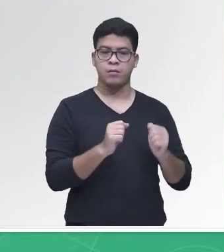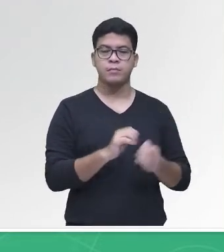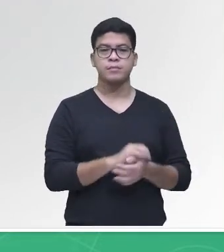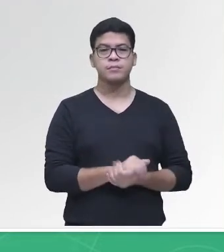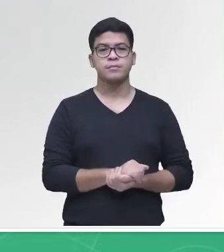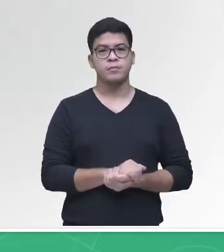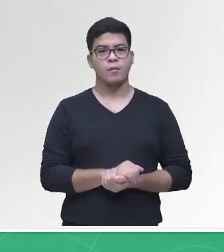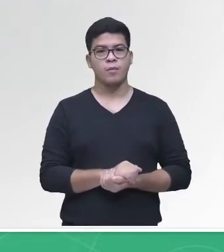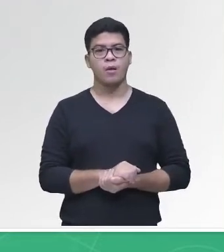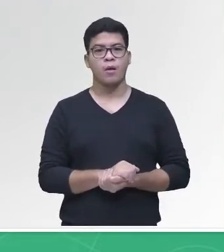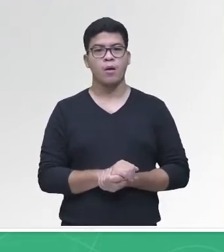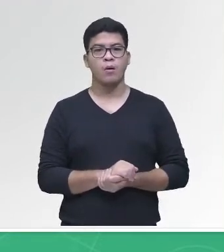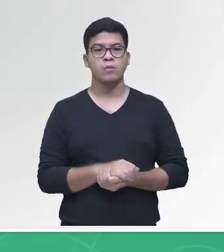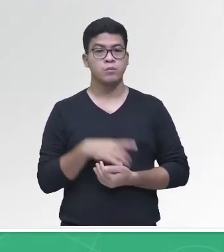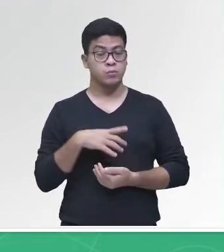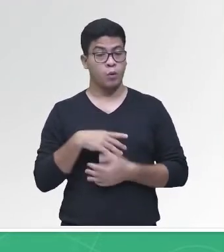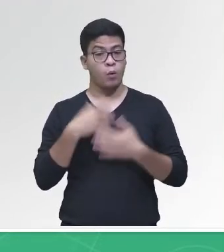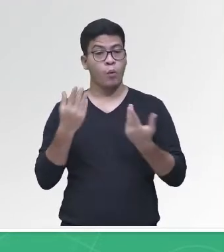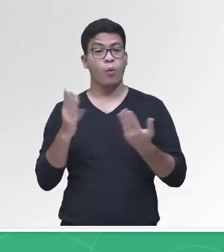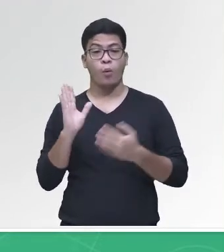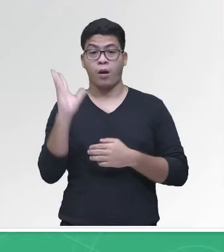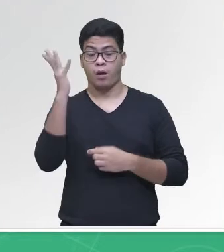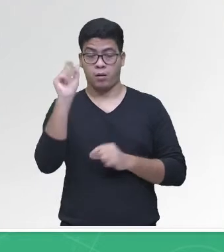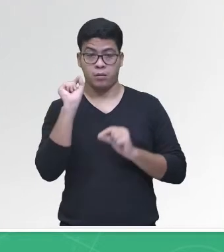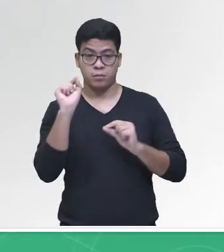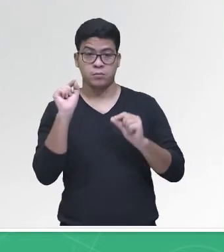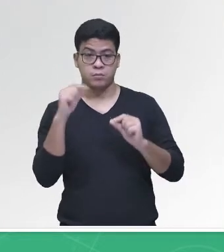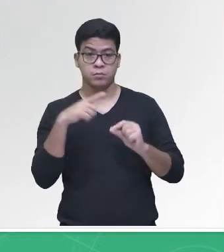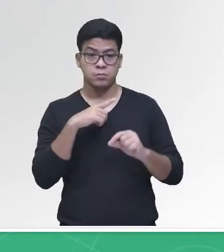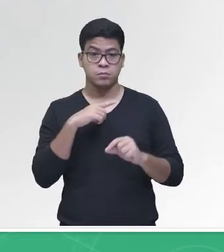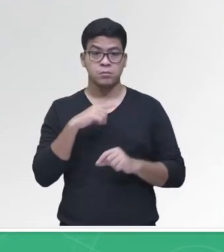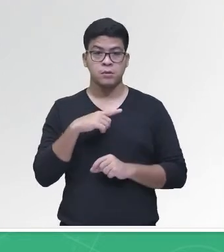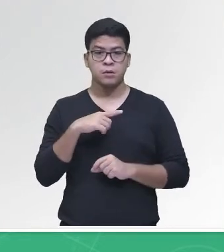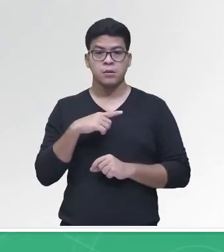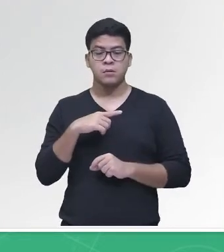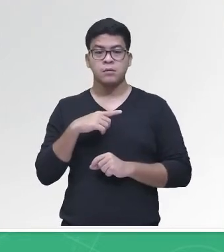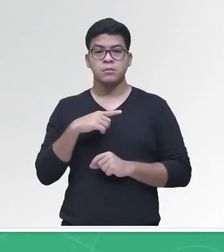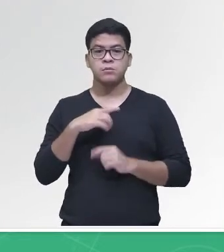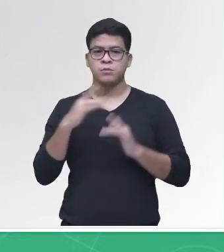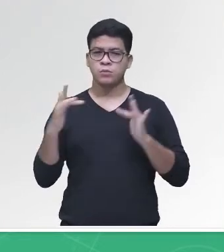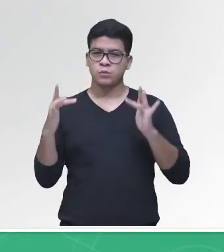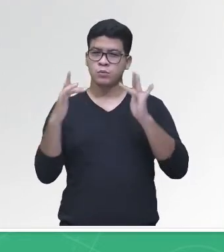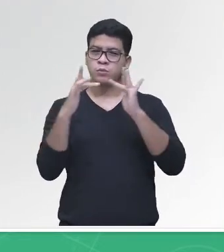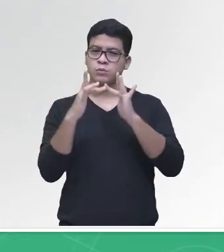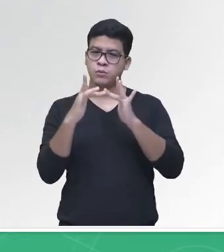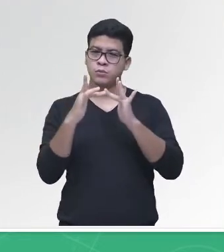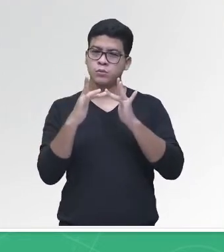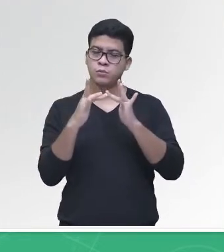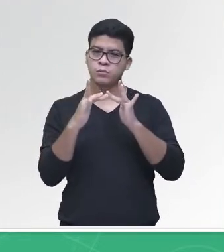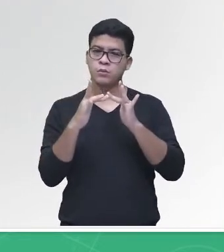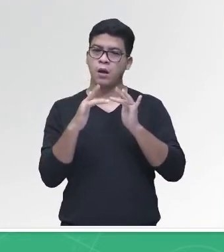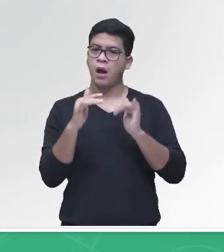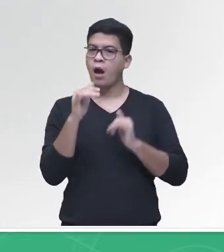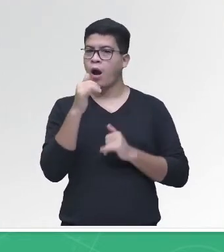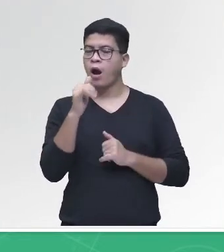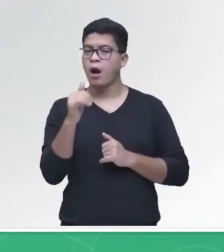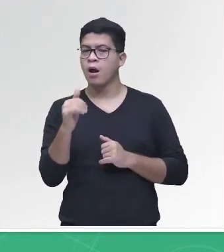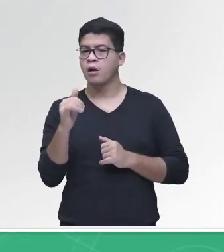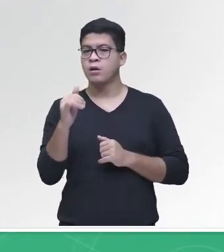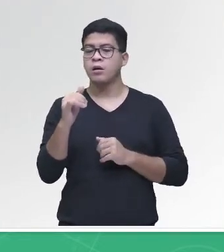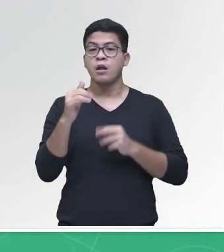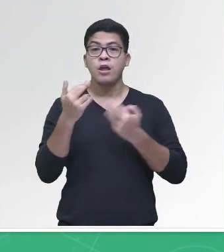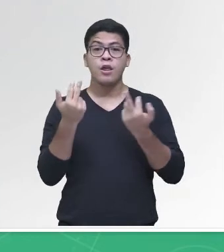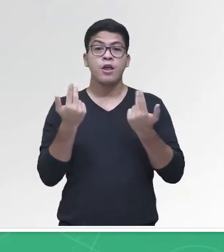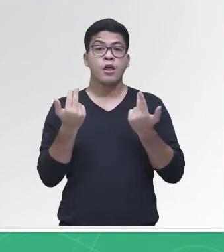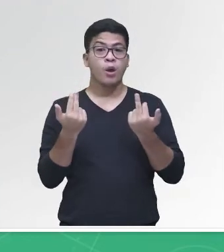o efeito aqui, ó, efeitos. Os corpos ficam eletrizados, aqui é o importante. Cargas